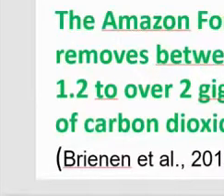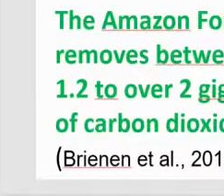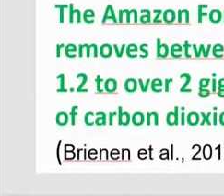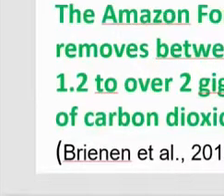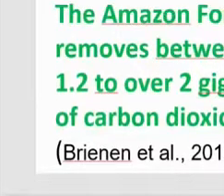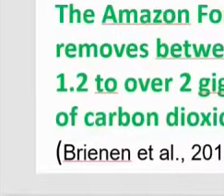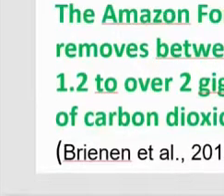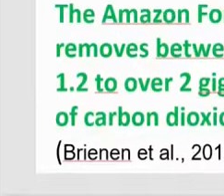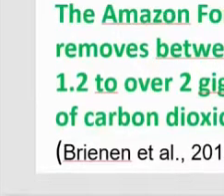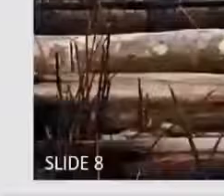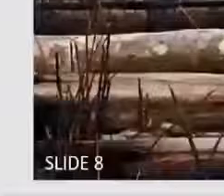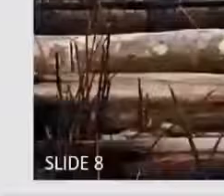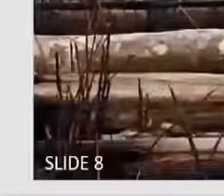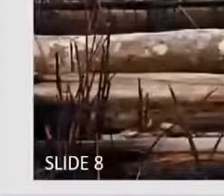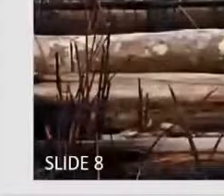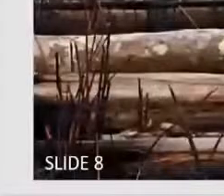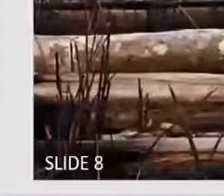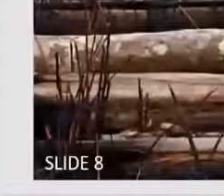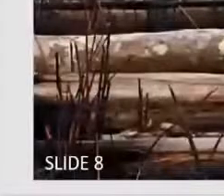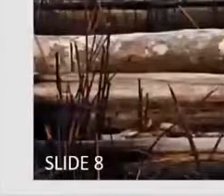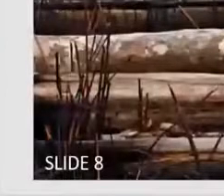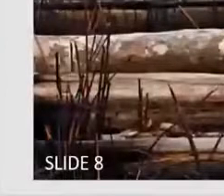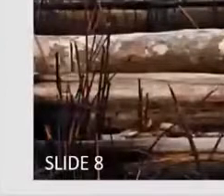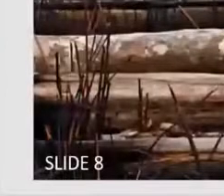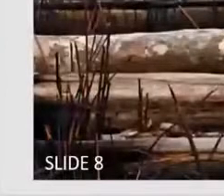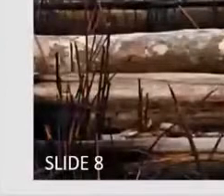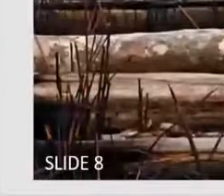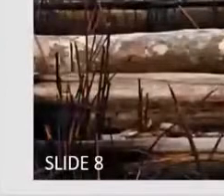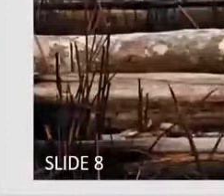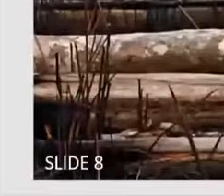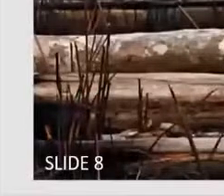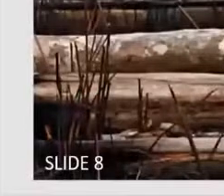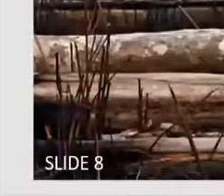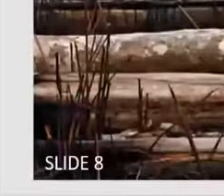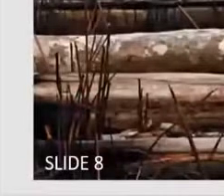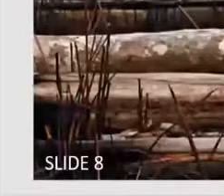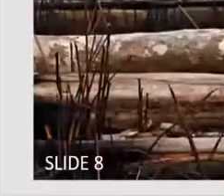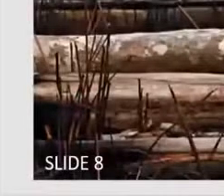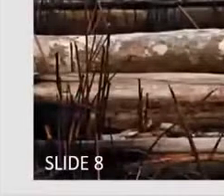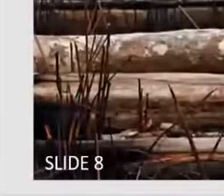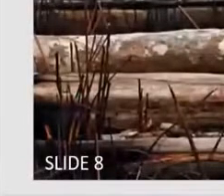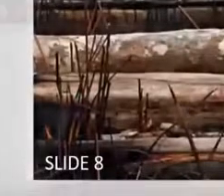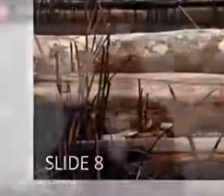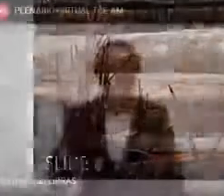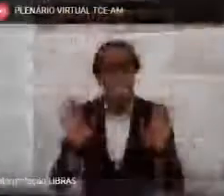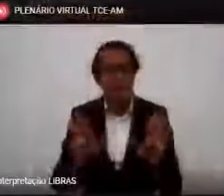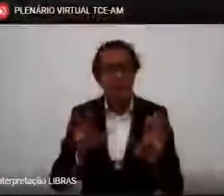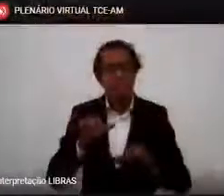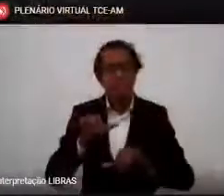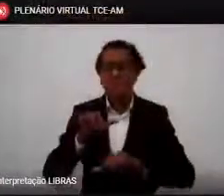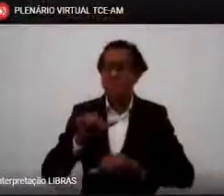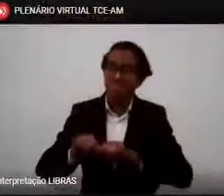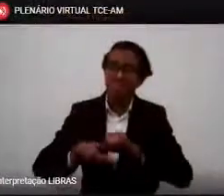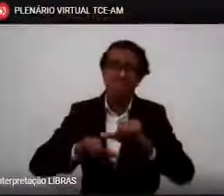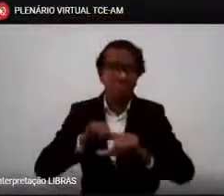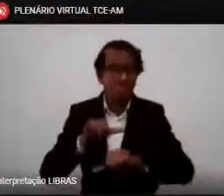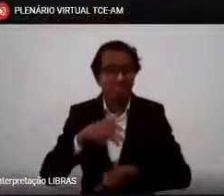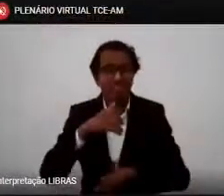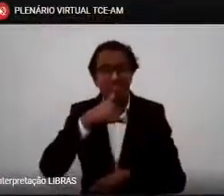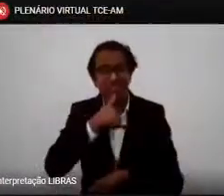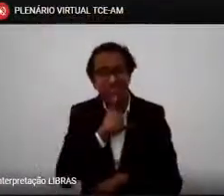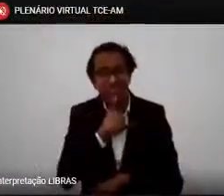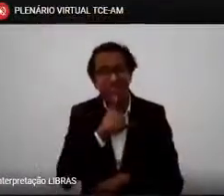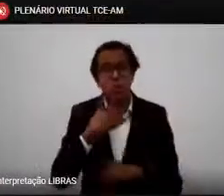tirar 2 bilhões de toneladas. Mas isso está mudando, infelizmente, essa capacidade